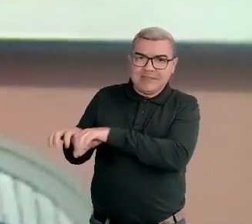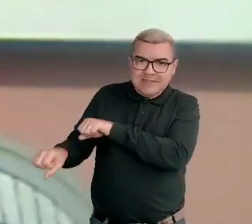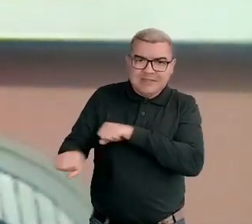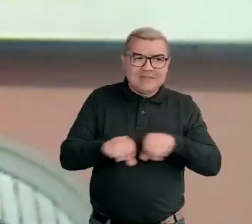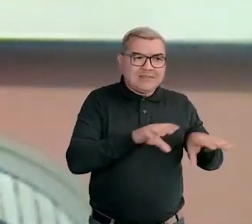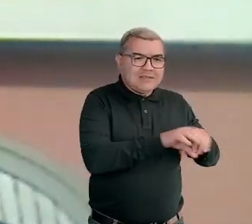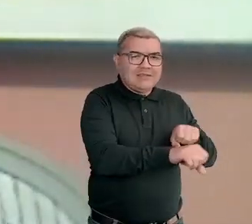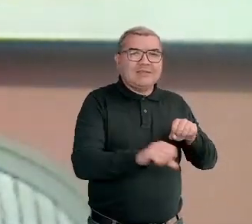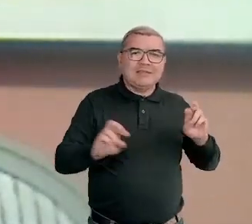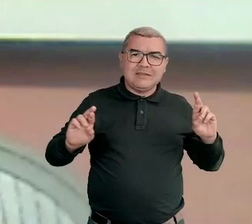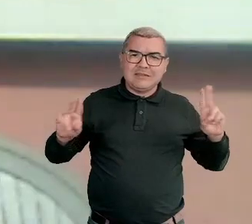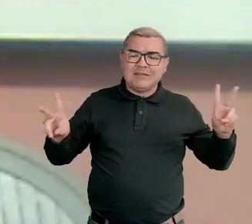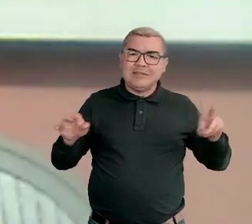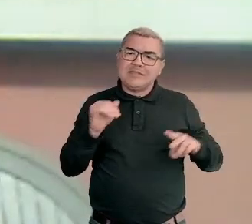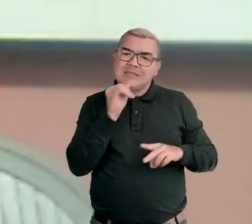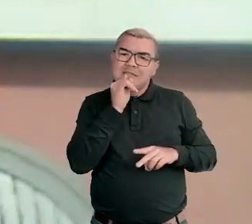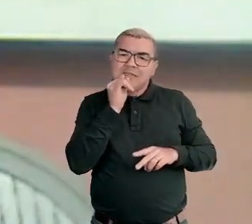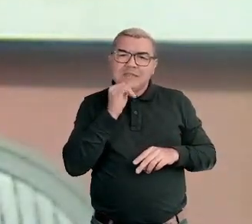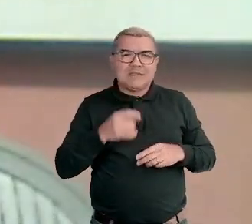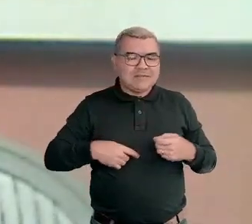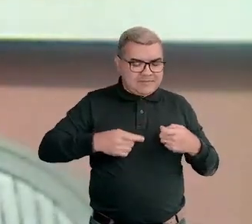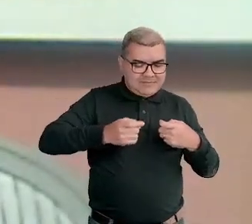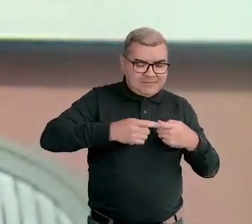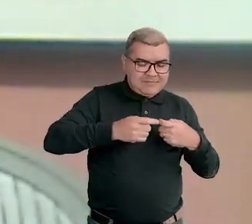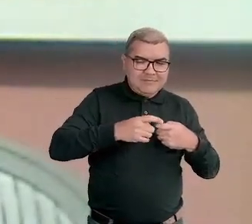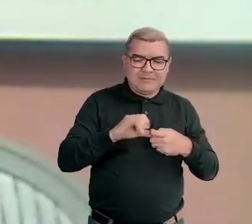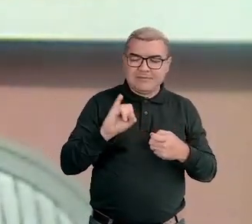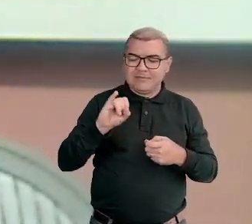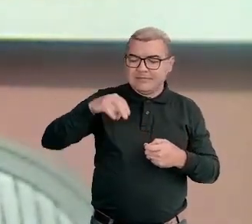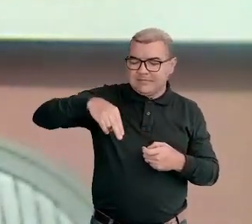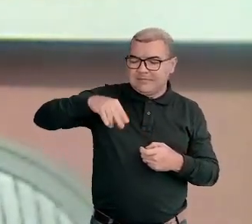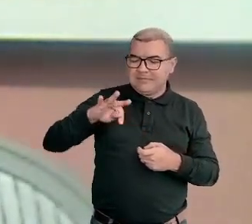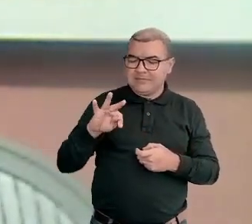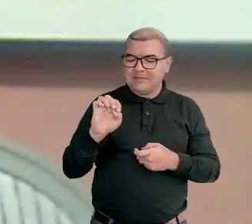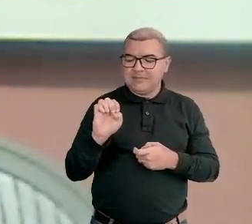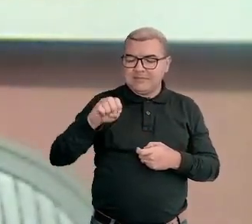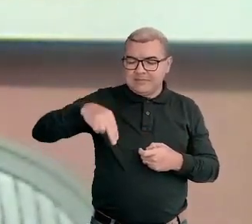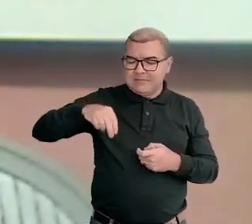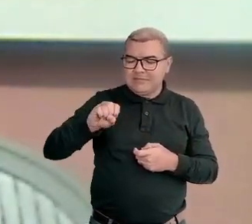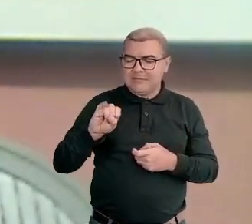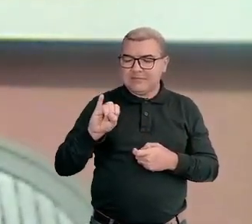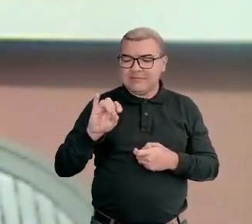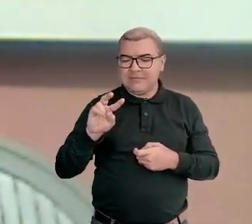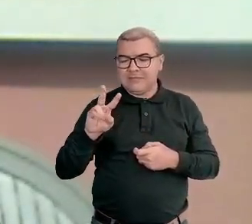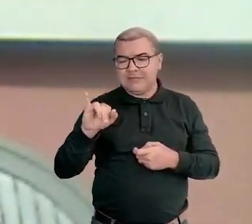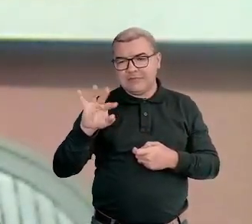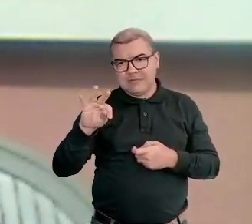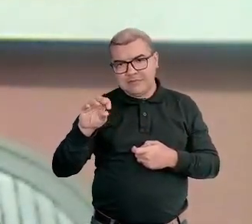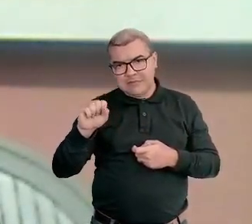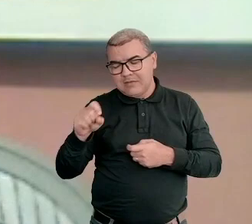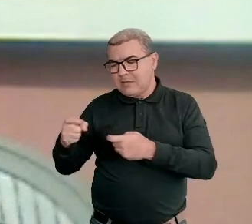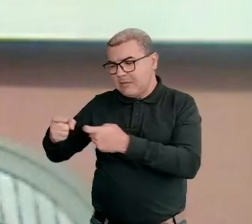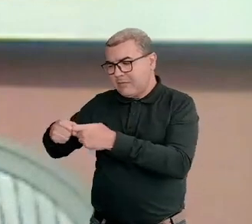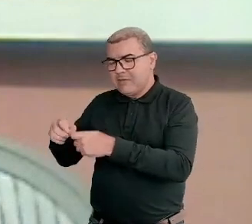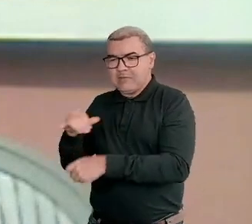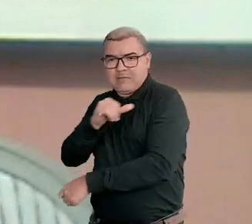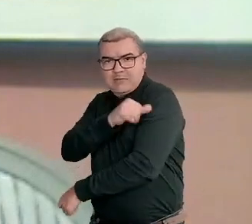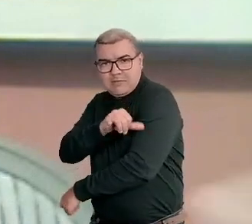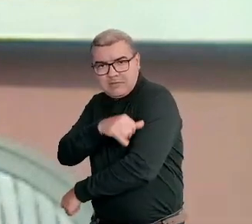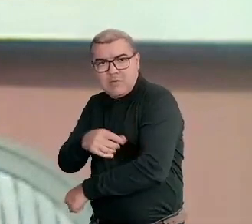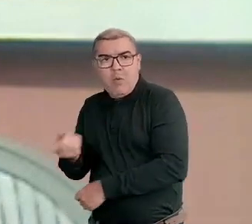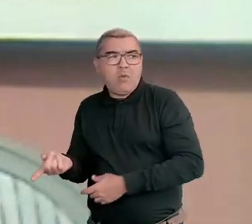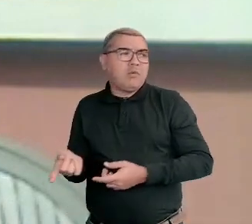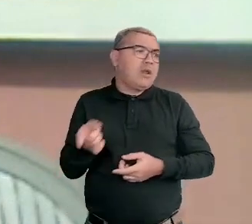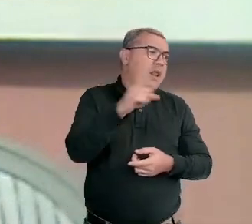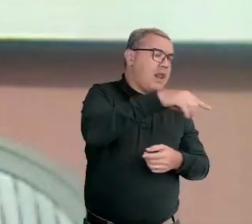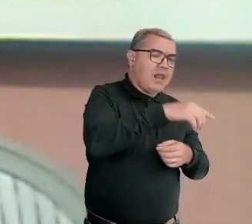de um intensivista, né? Um intensivista que vai trabalhar no Rio de Janeiro não tem que ter a mesma formação de um intensivista que vai trabalhar